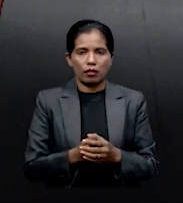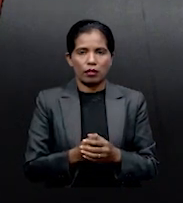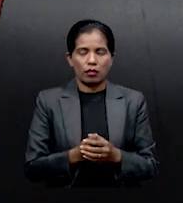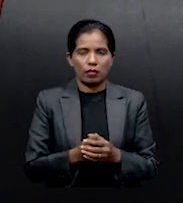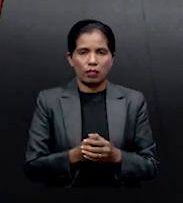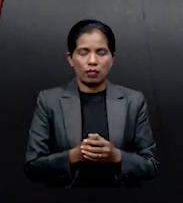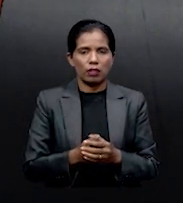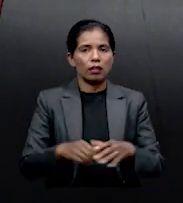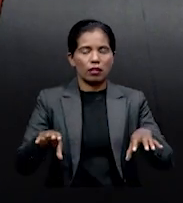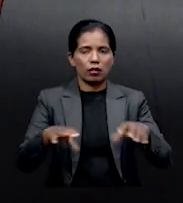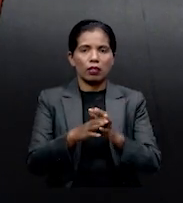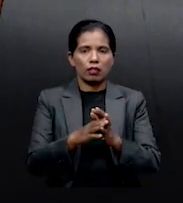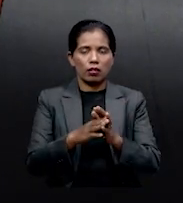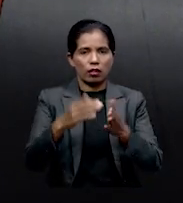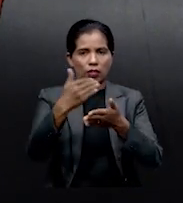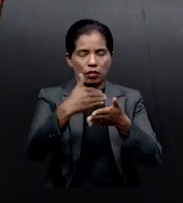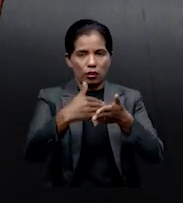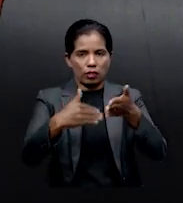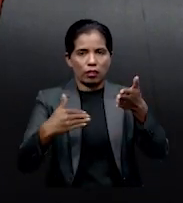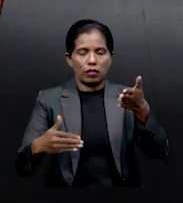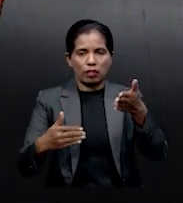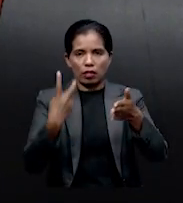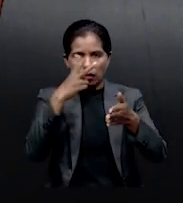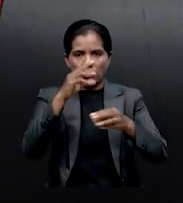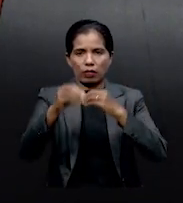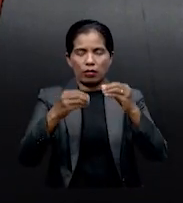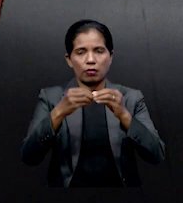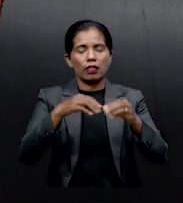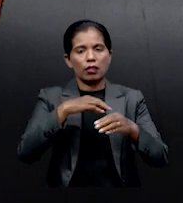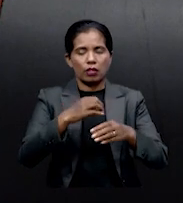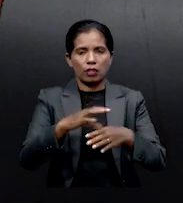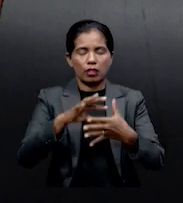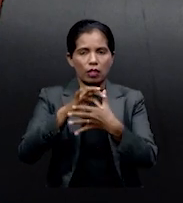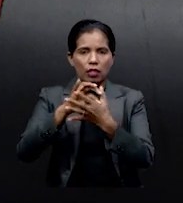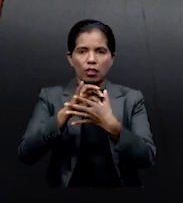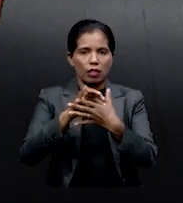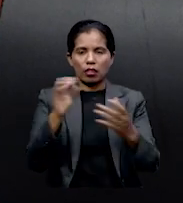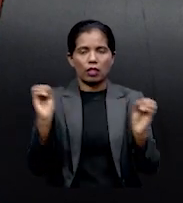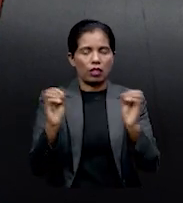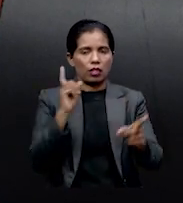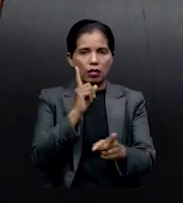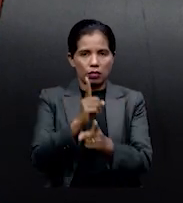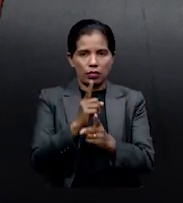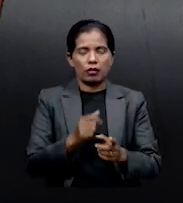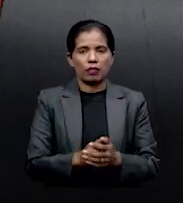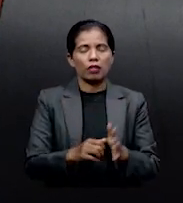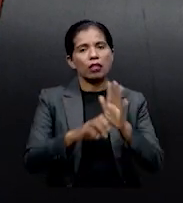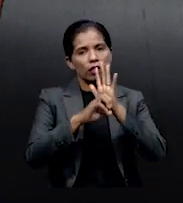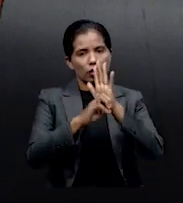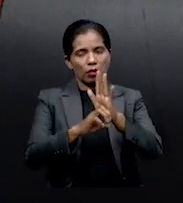nebe descrição com a ba na ane la claro por exemplo ia na